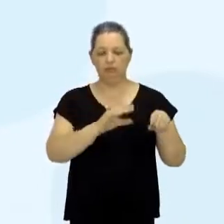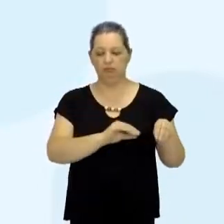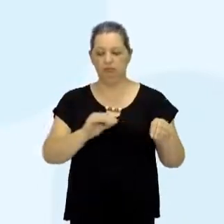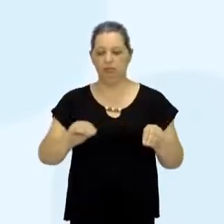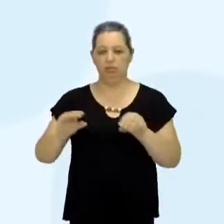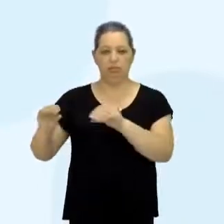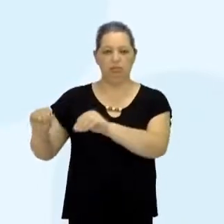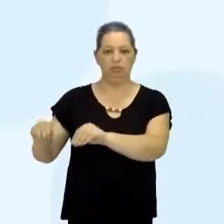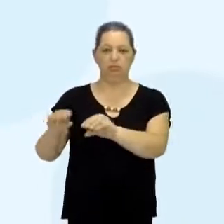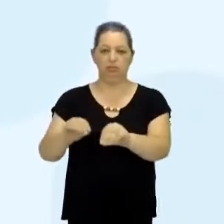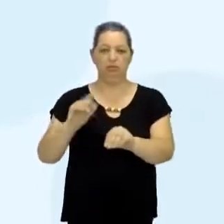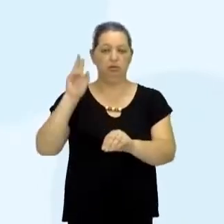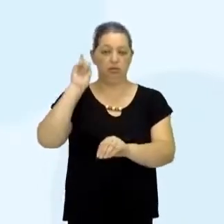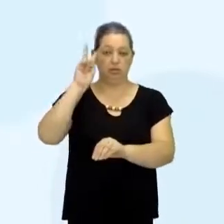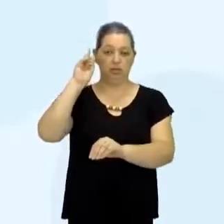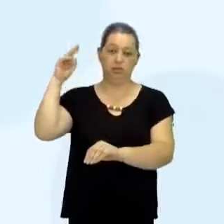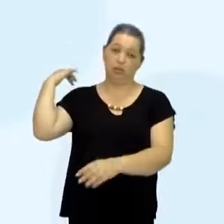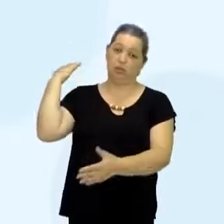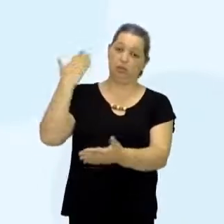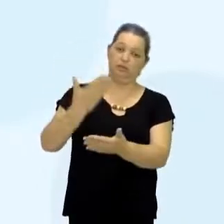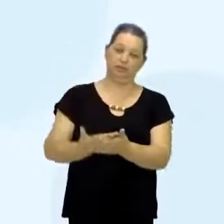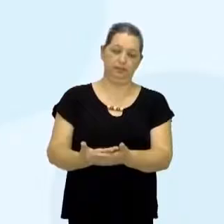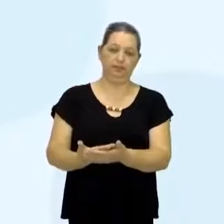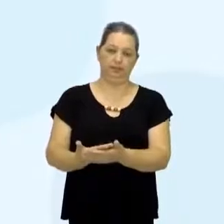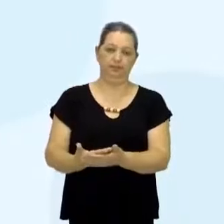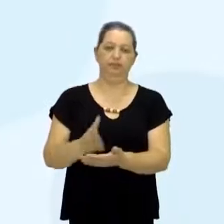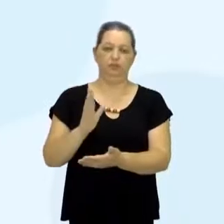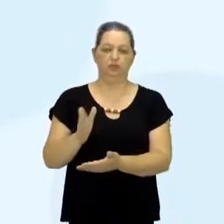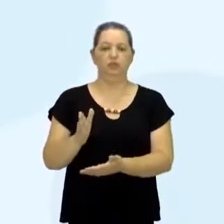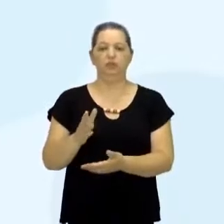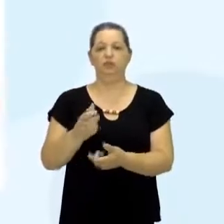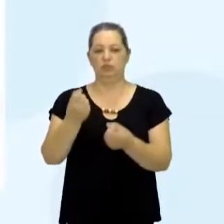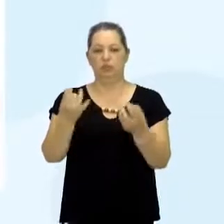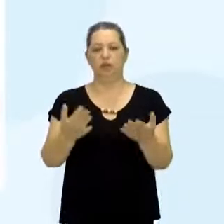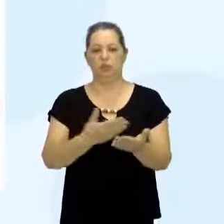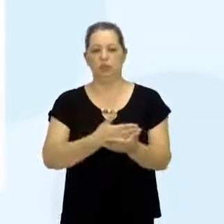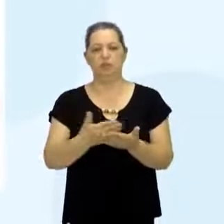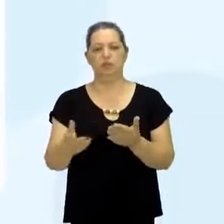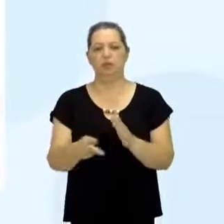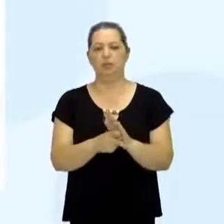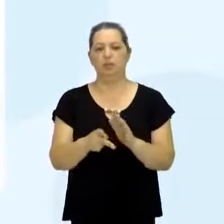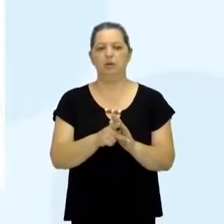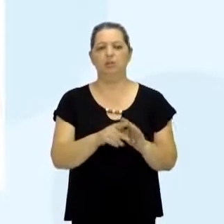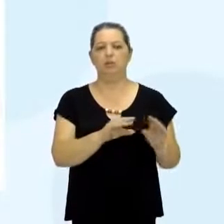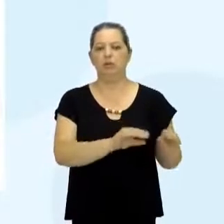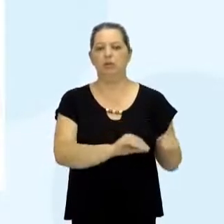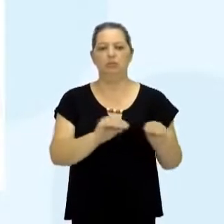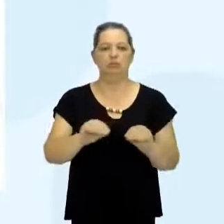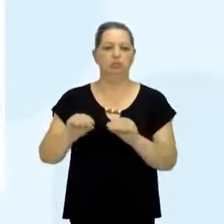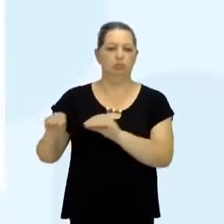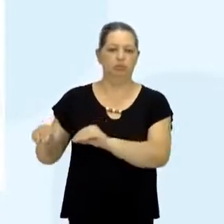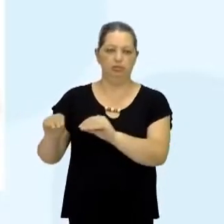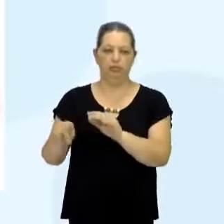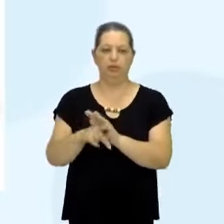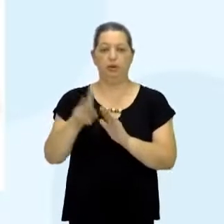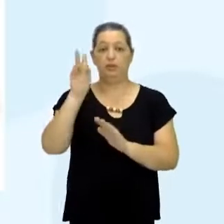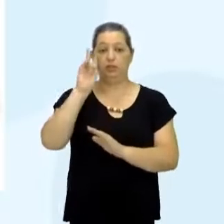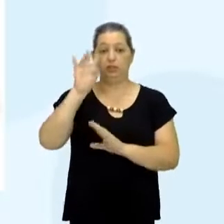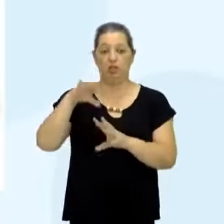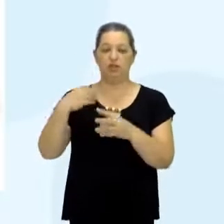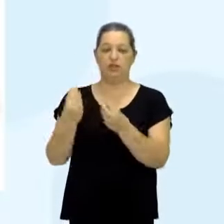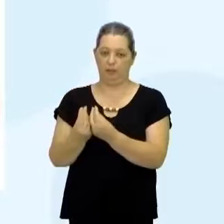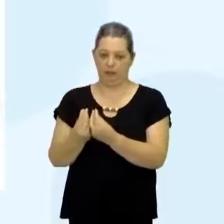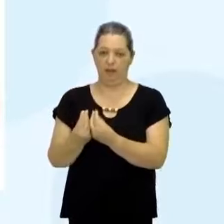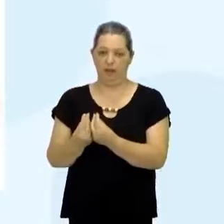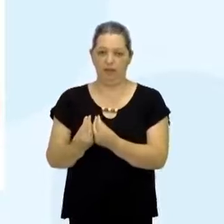da história. E a gente vai começar a falar, então, de um deslocamento. Vou pedir para a Mafê ler um relato de família. Aí, no caso,